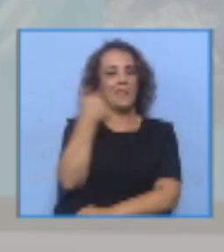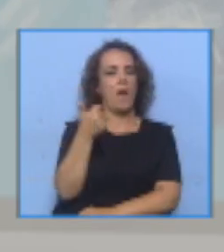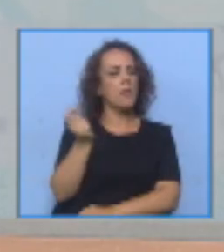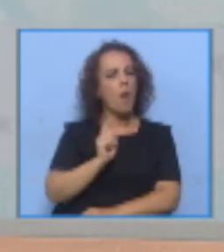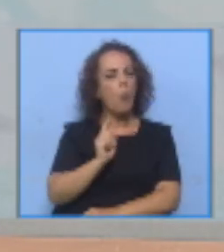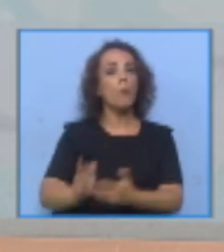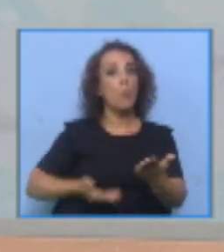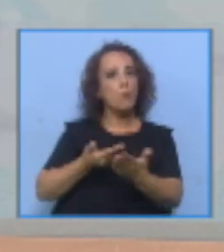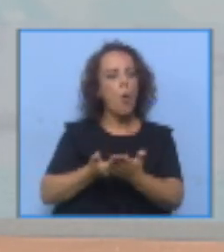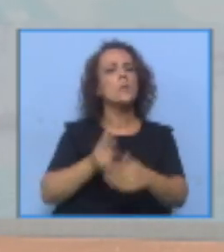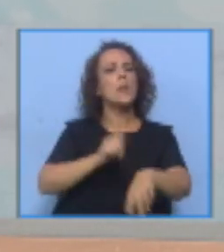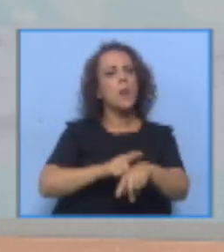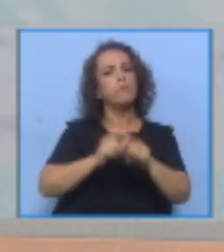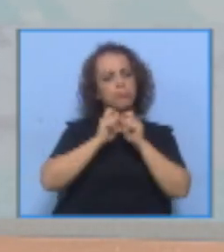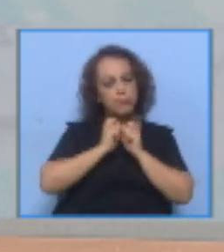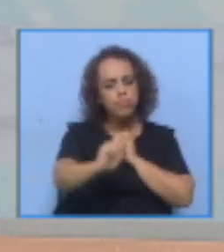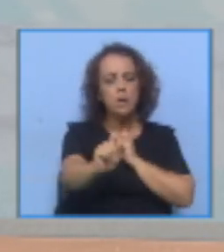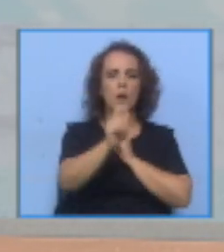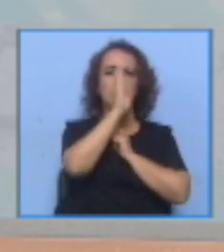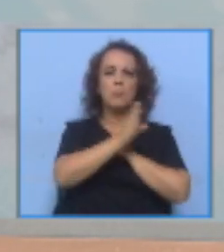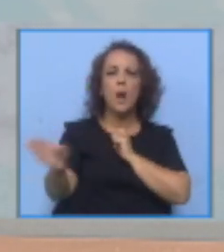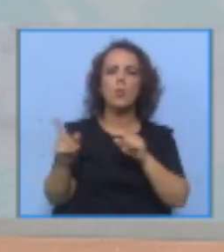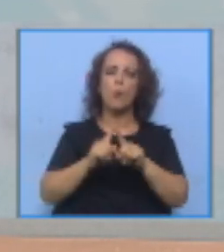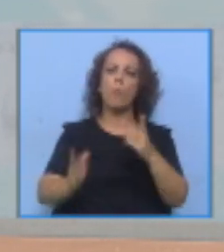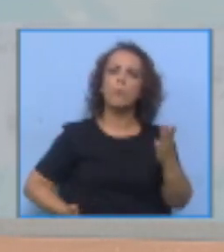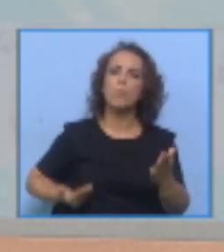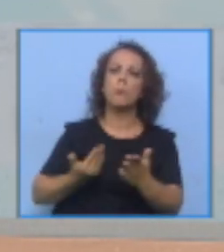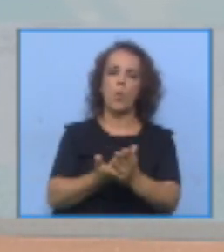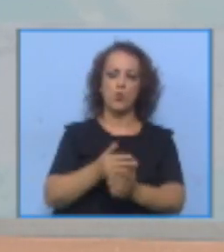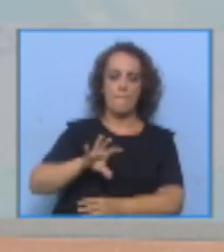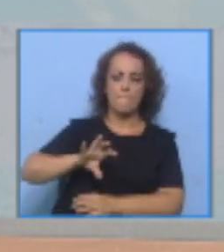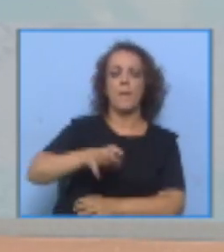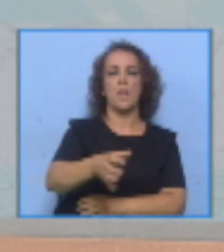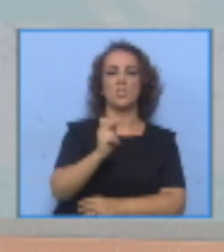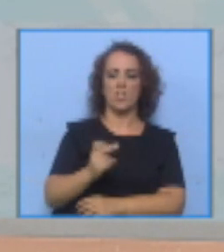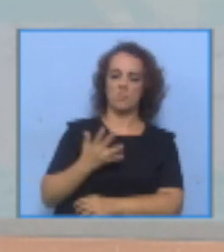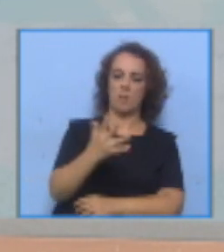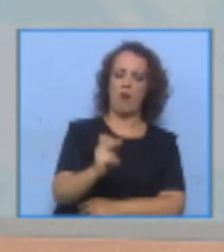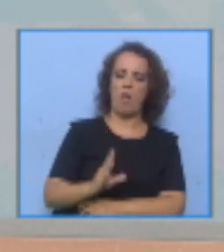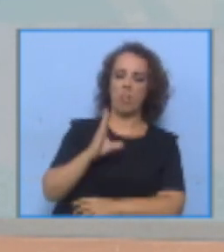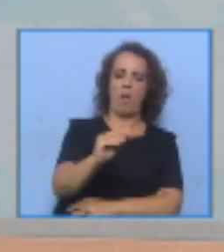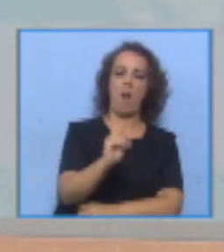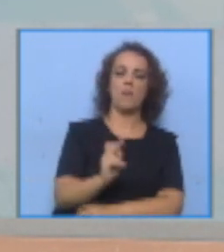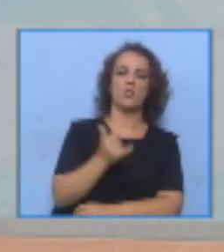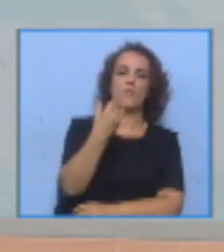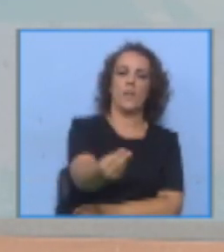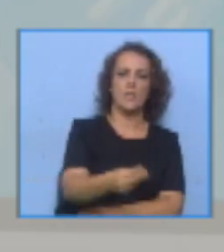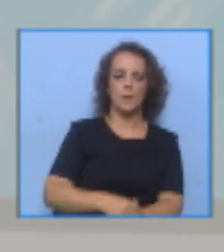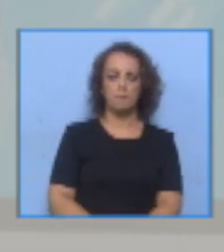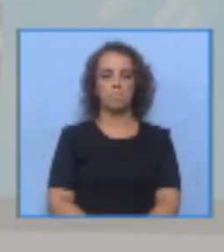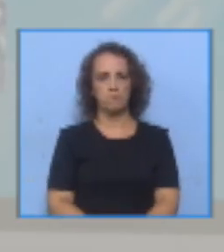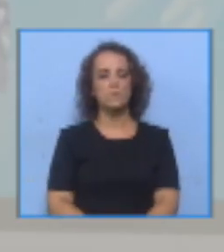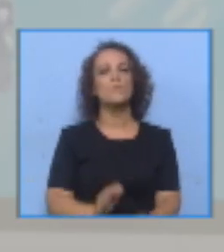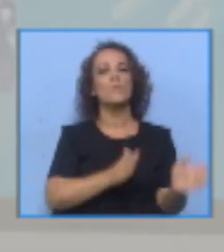dar resposta e ter um projeto de país a 5, a 10, a 20 anos. Uma